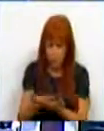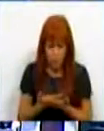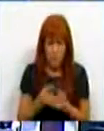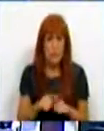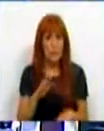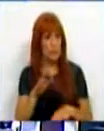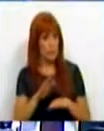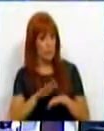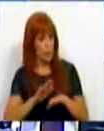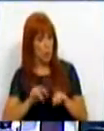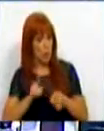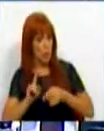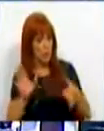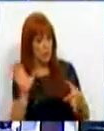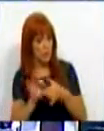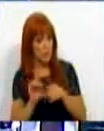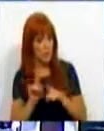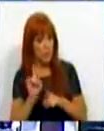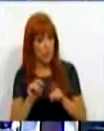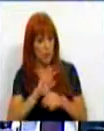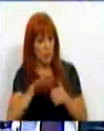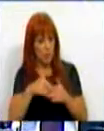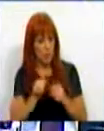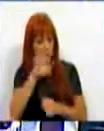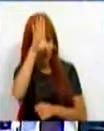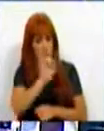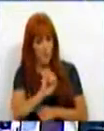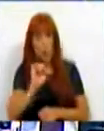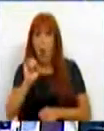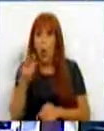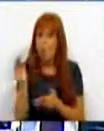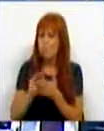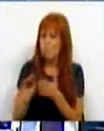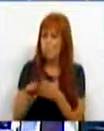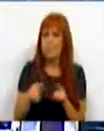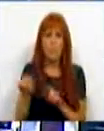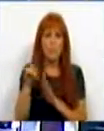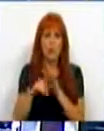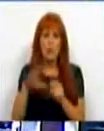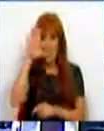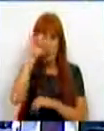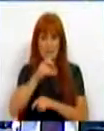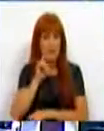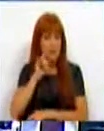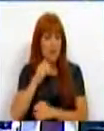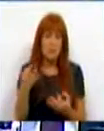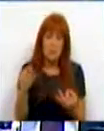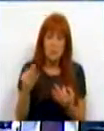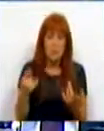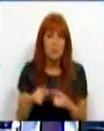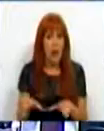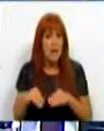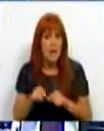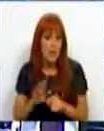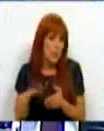em função daquilo que corresponder ao programa do Governo ou que se inscrever nos princípios que o Governo defende, obviamente,